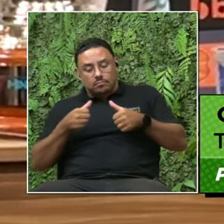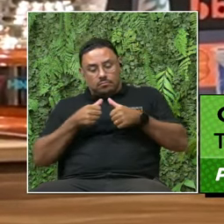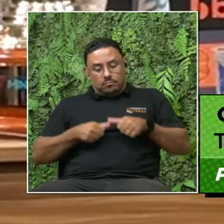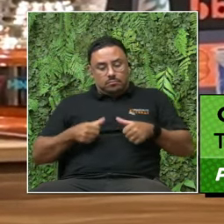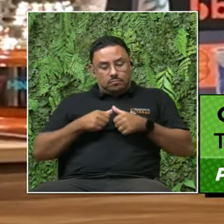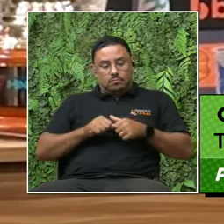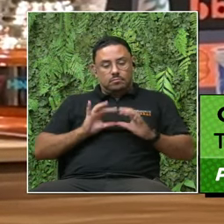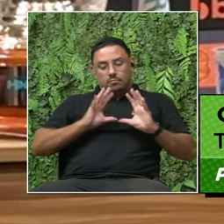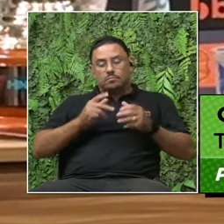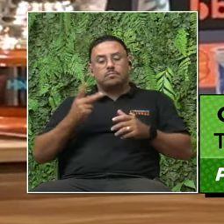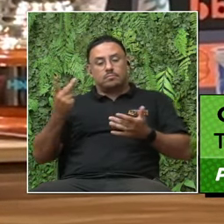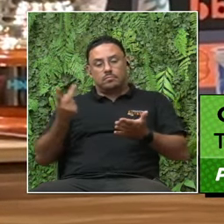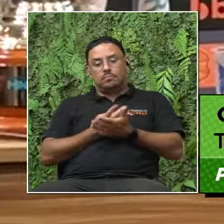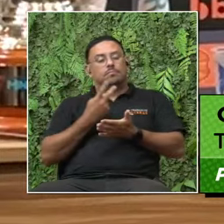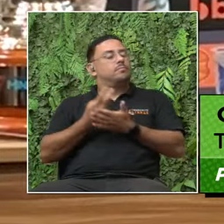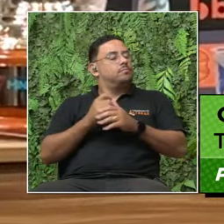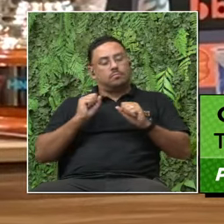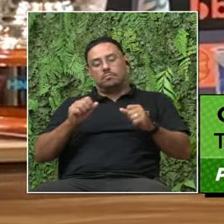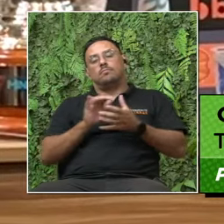de